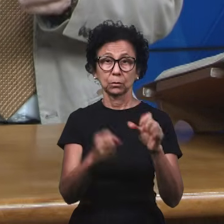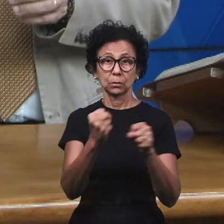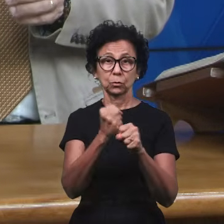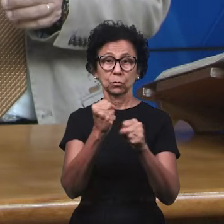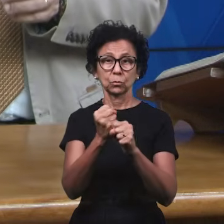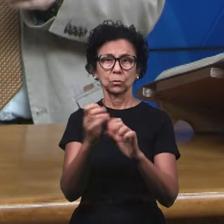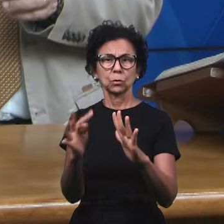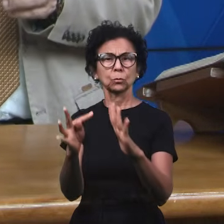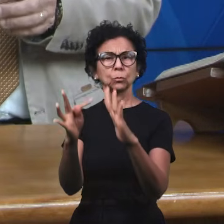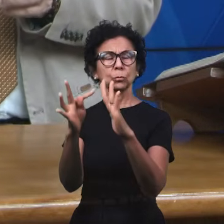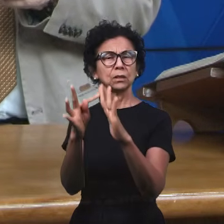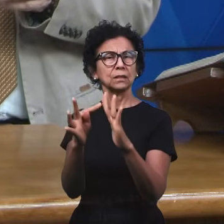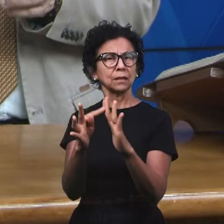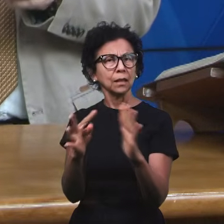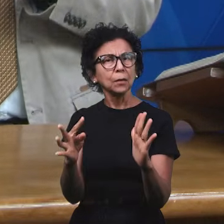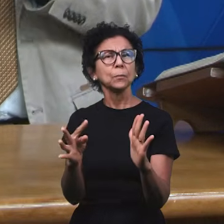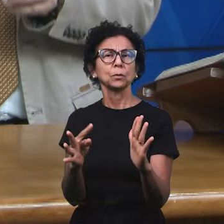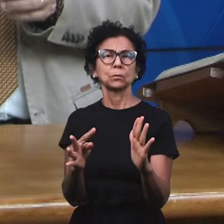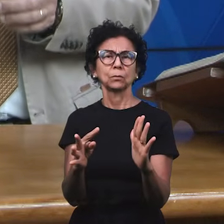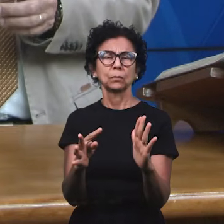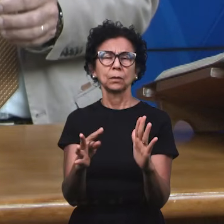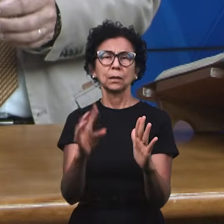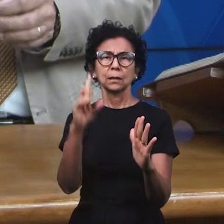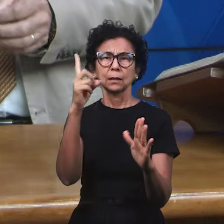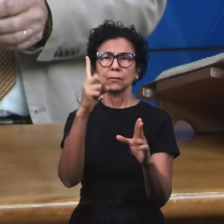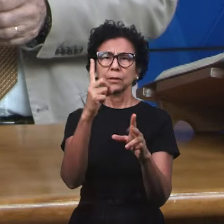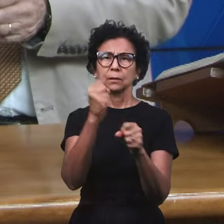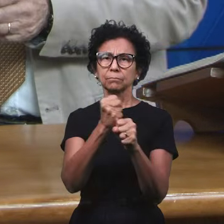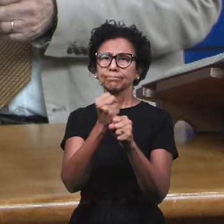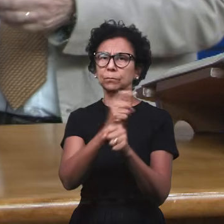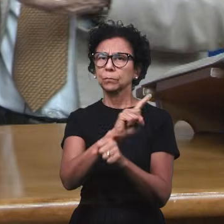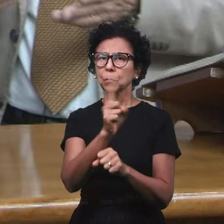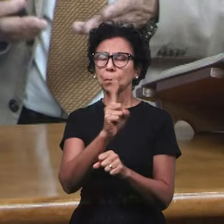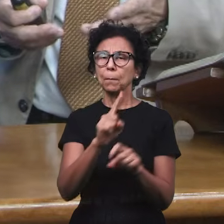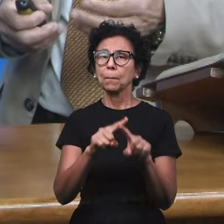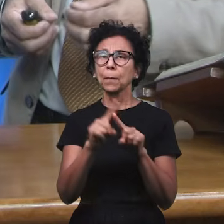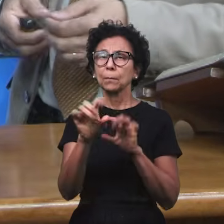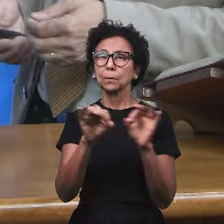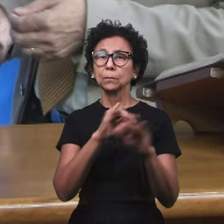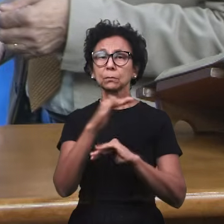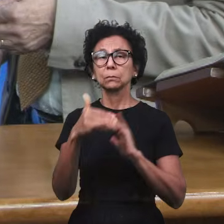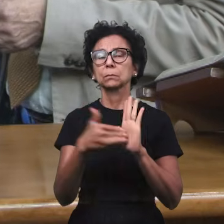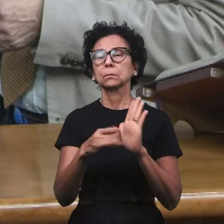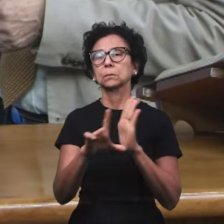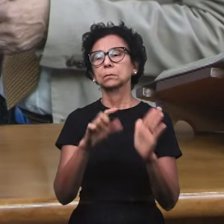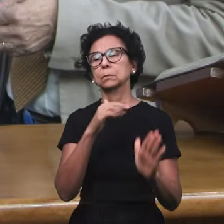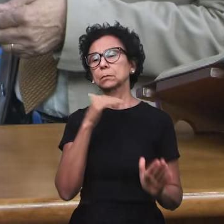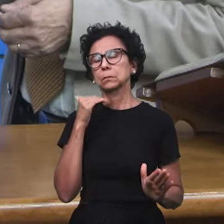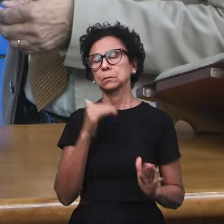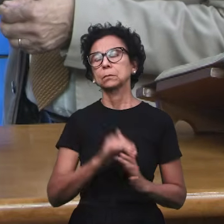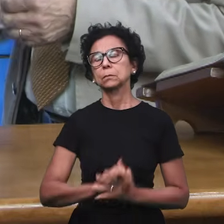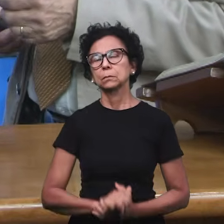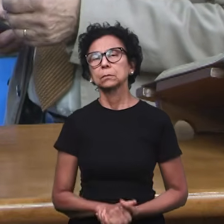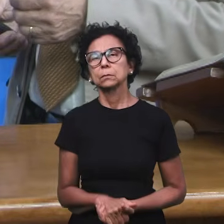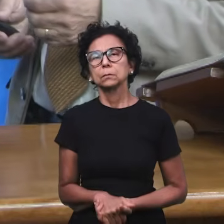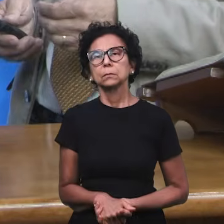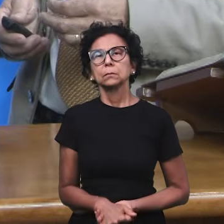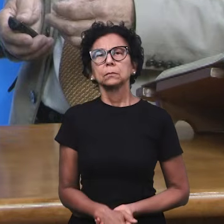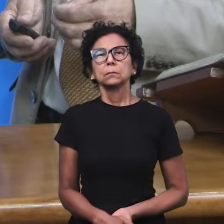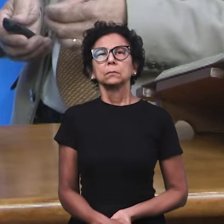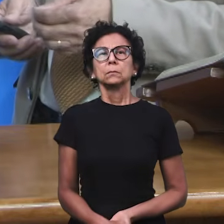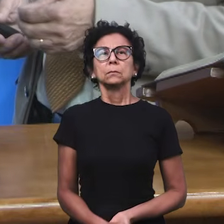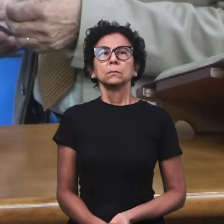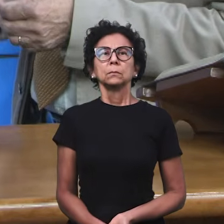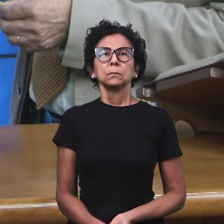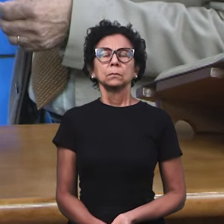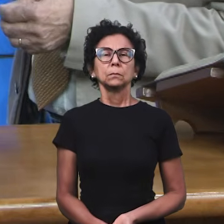mas tudo foi deixado de uma forma plenamente organizada, porque era o zelo, era o cuidado. A outra coisa também, um